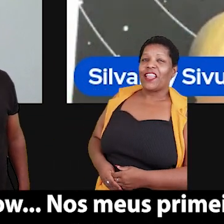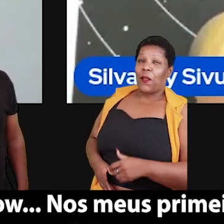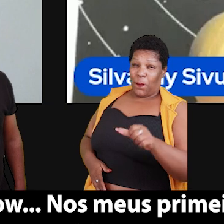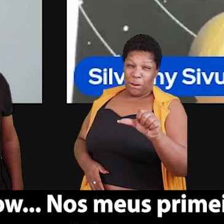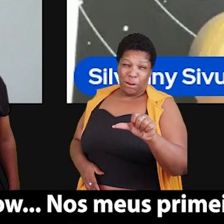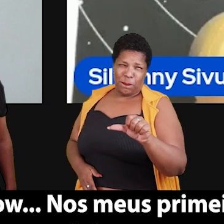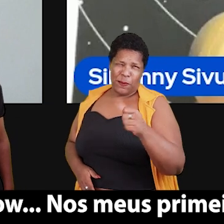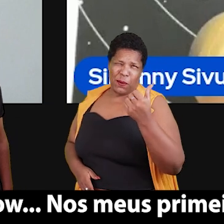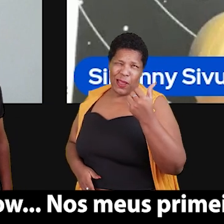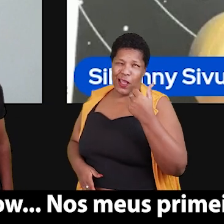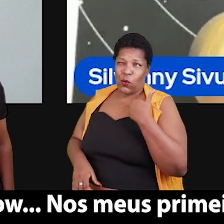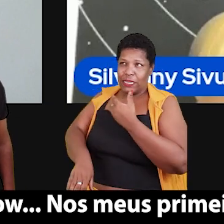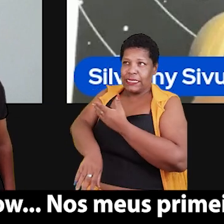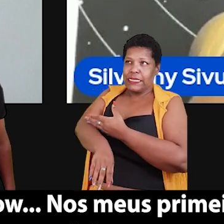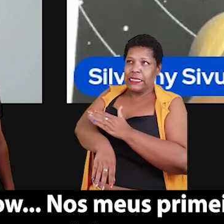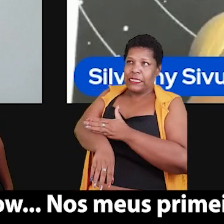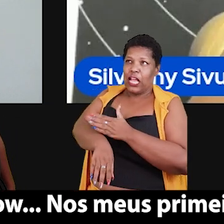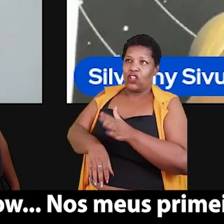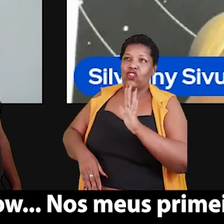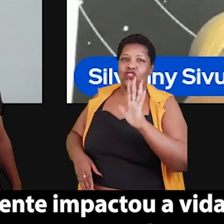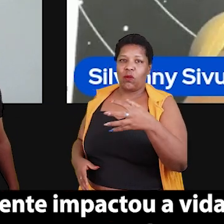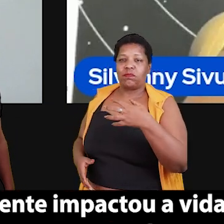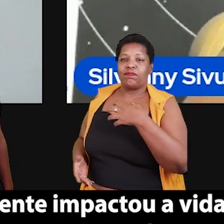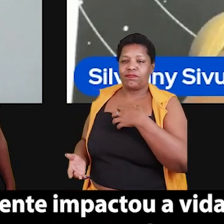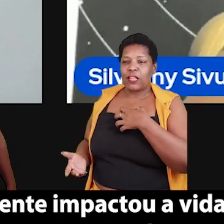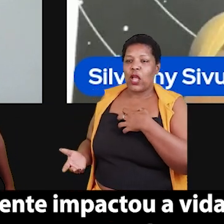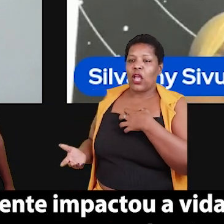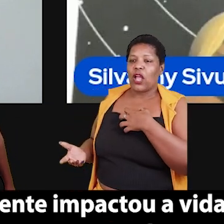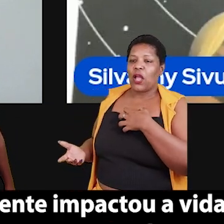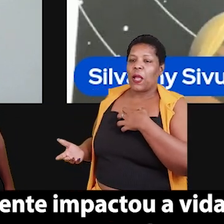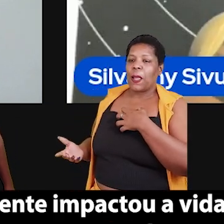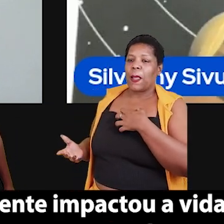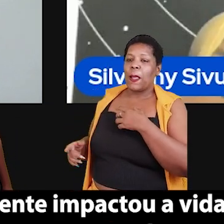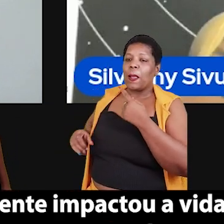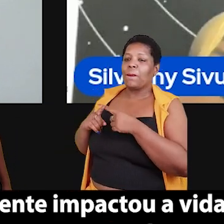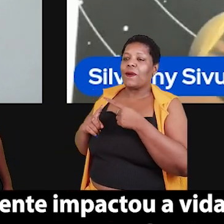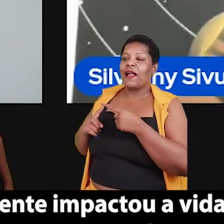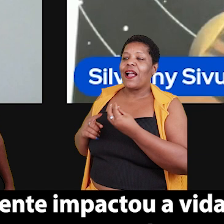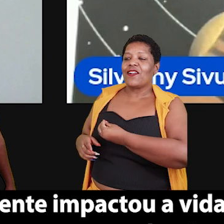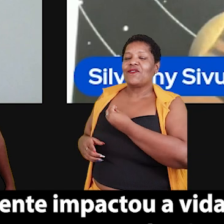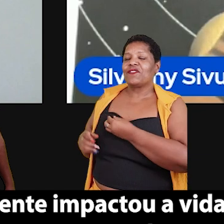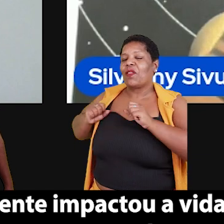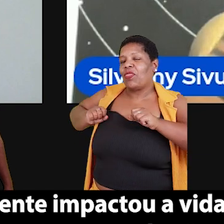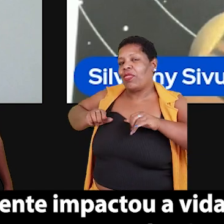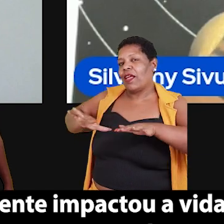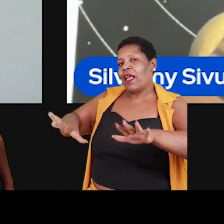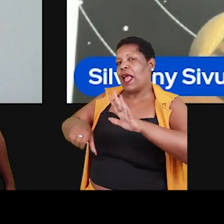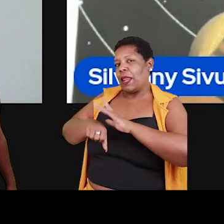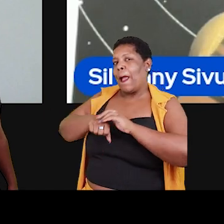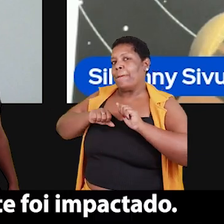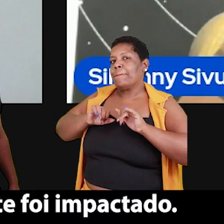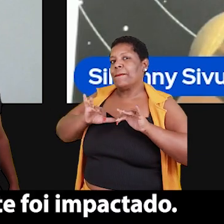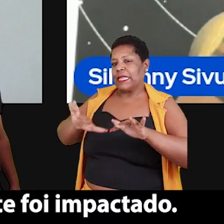show, os meus primeiros ensaios já foi um negócio que tocou, né? Porque a gente impactou a vida de muita gente na